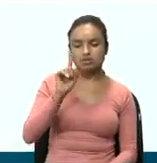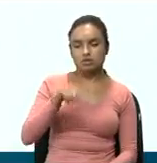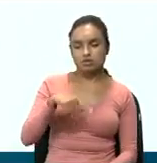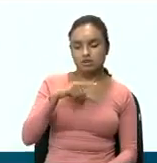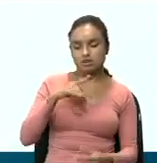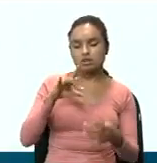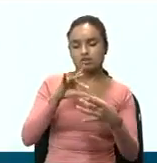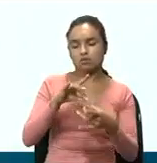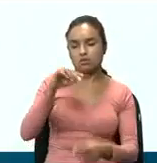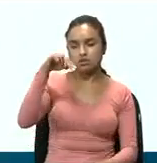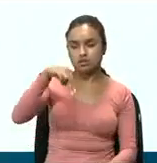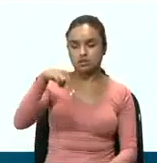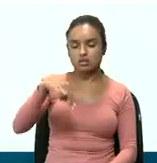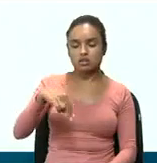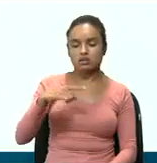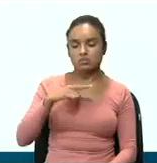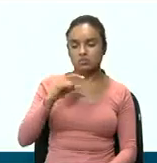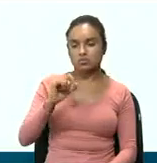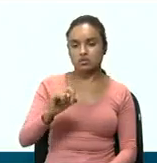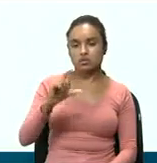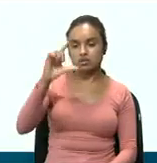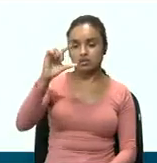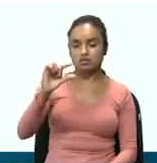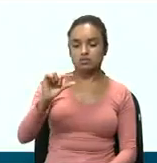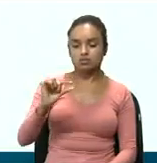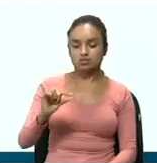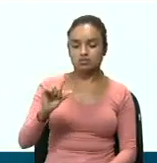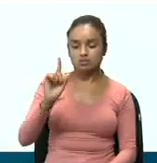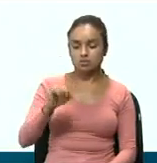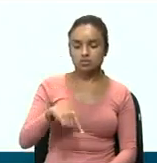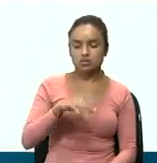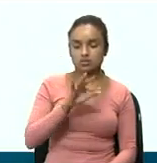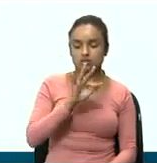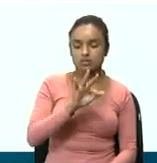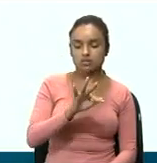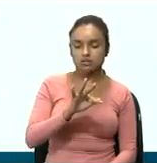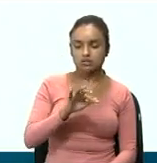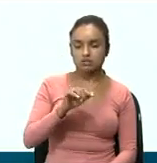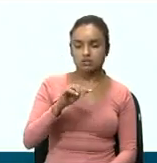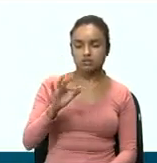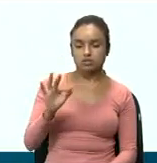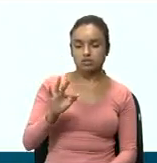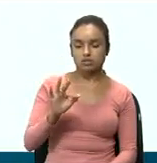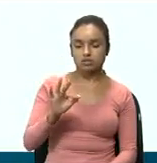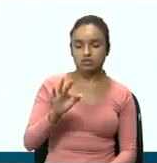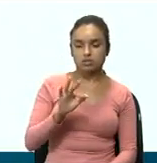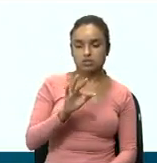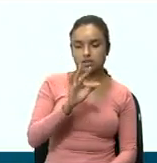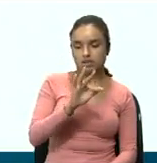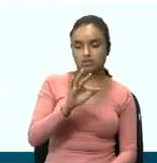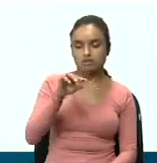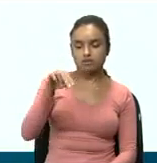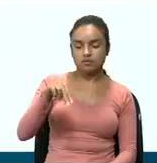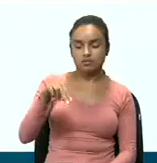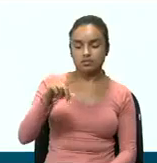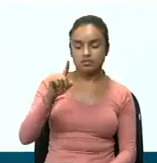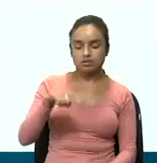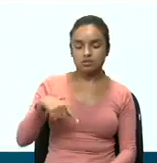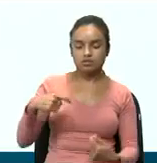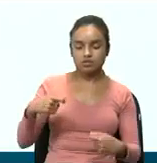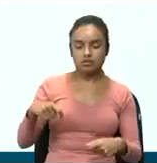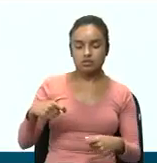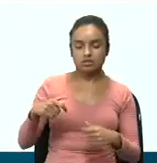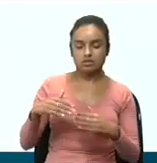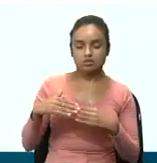que ela seja decrescente, tem que ser como? A f de n tem que ser maior que a